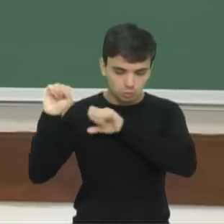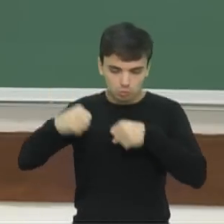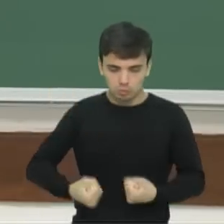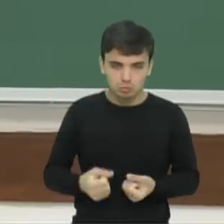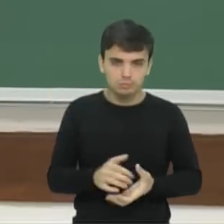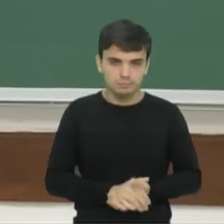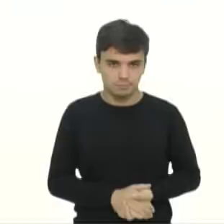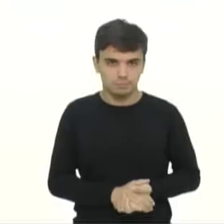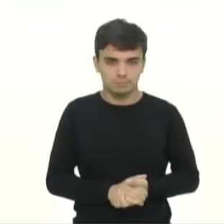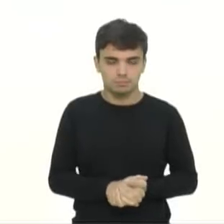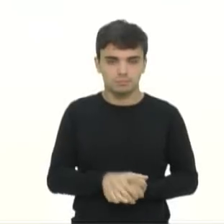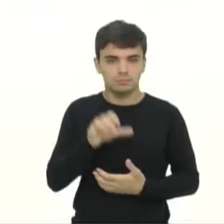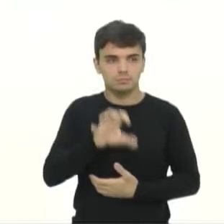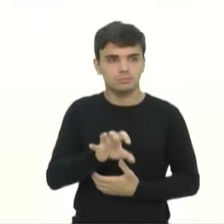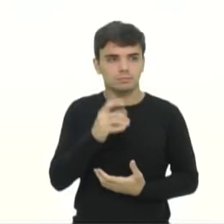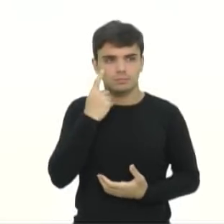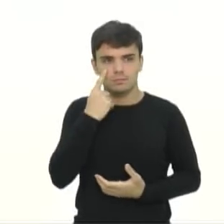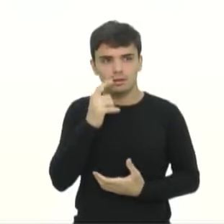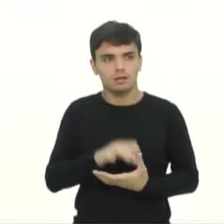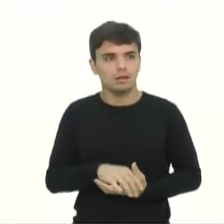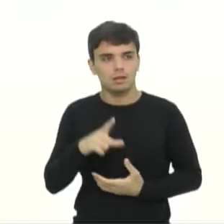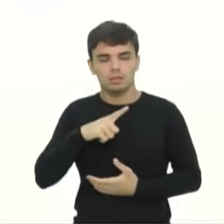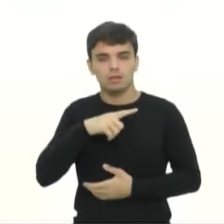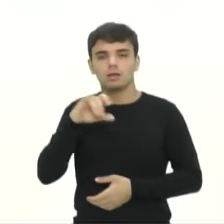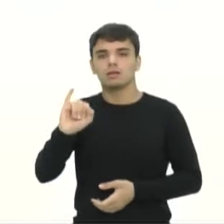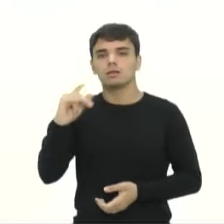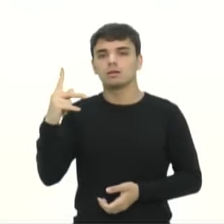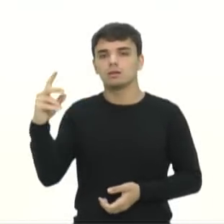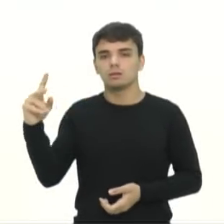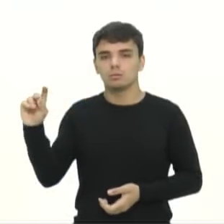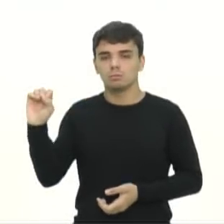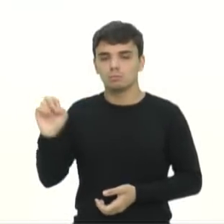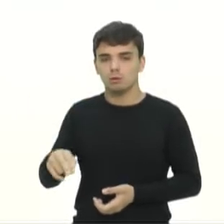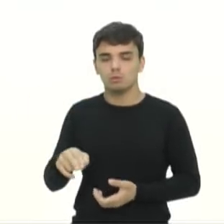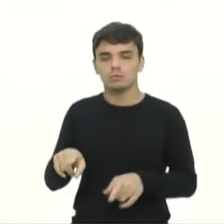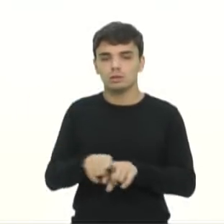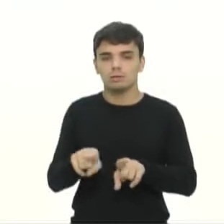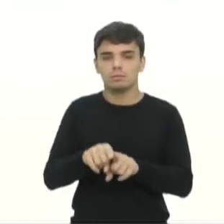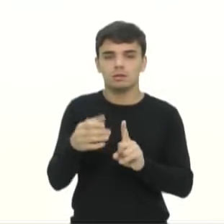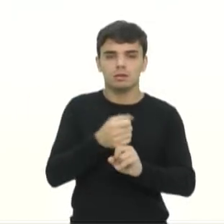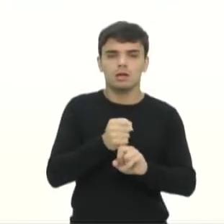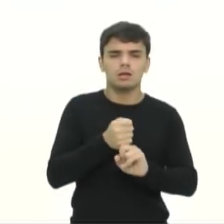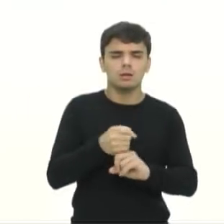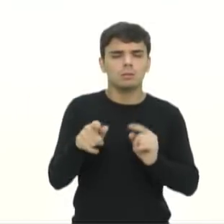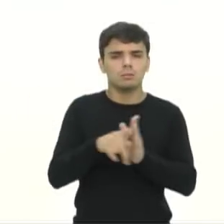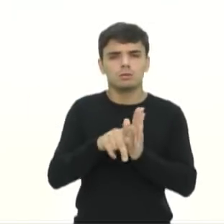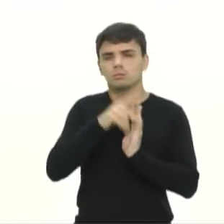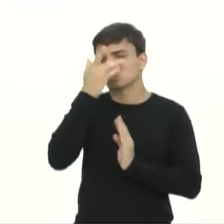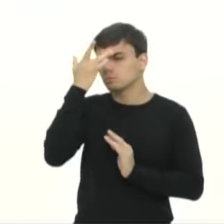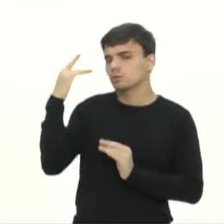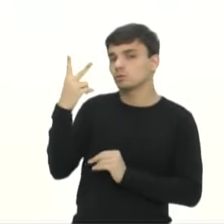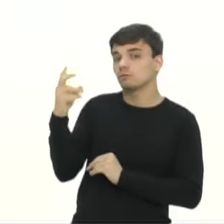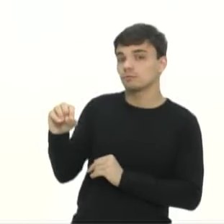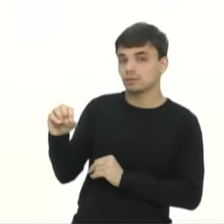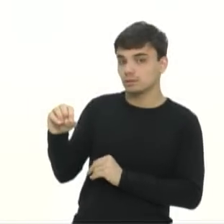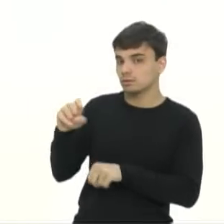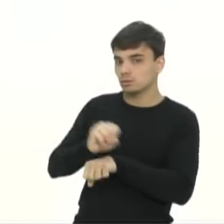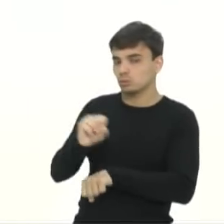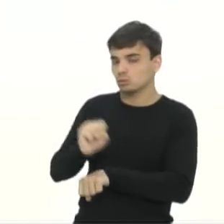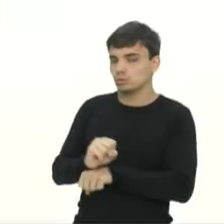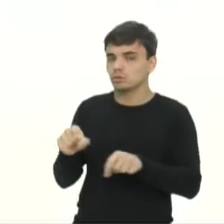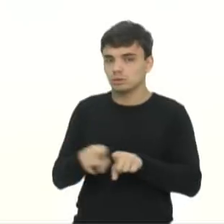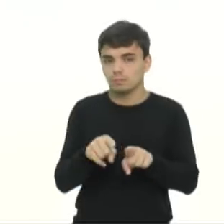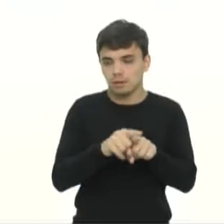são o quê? Executar um ippon, é claro, imobilização do adversário por 20 segundos,